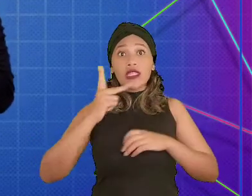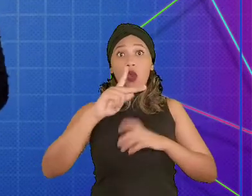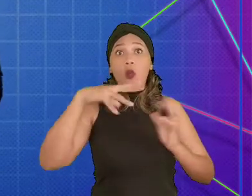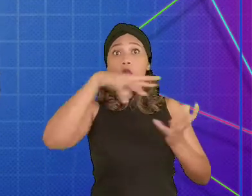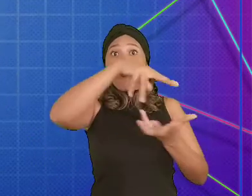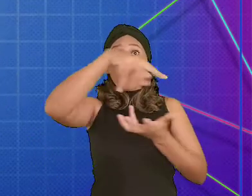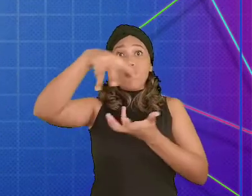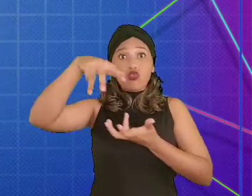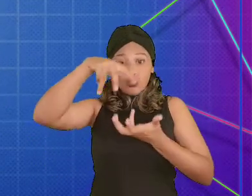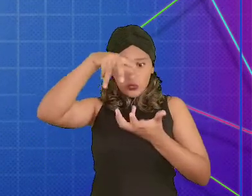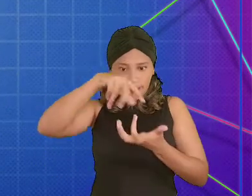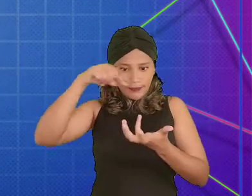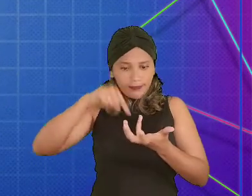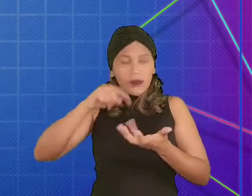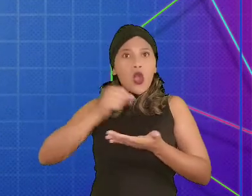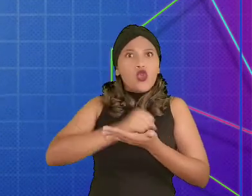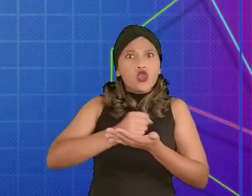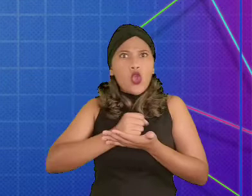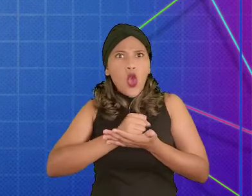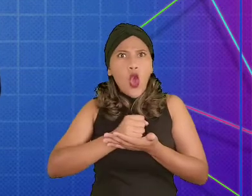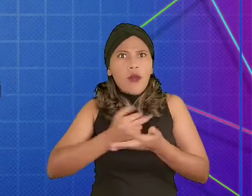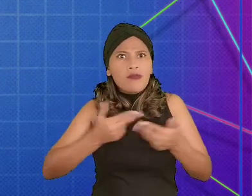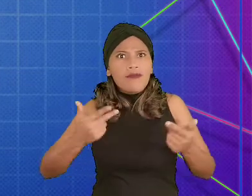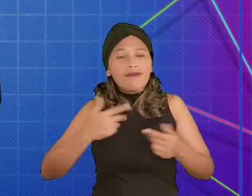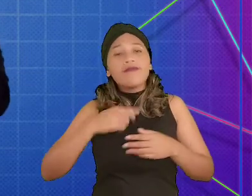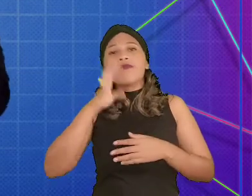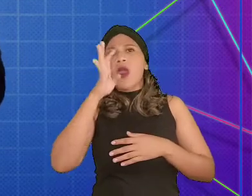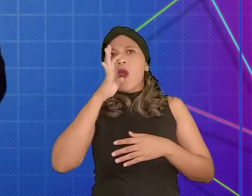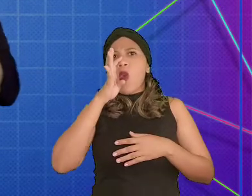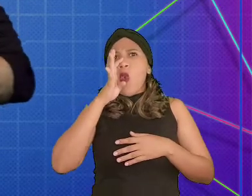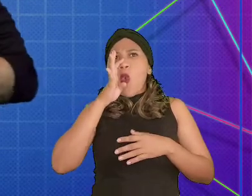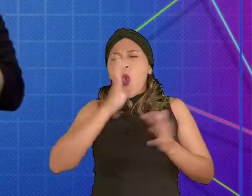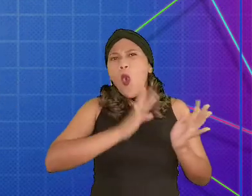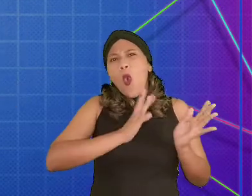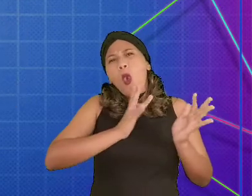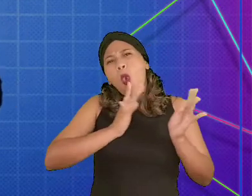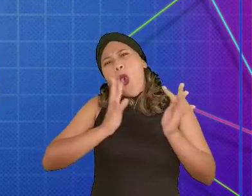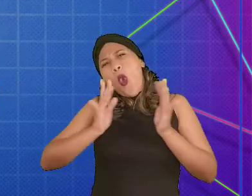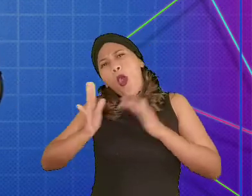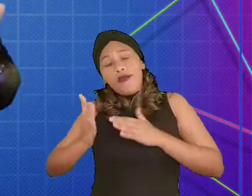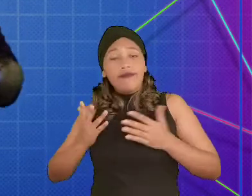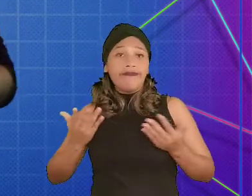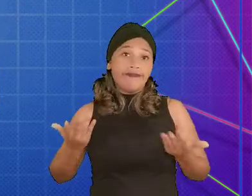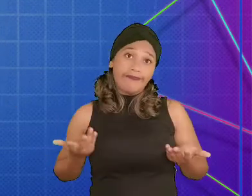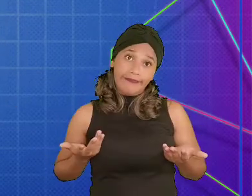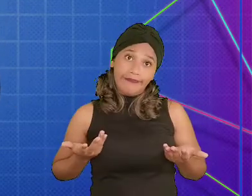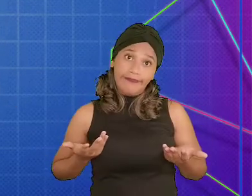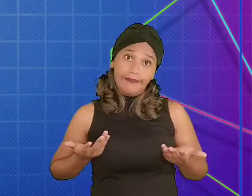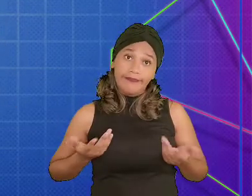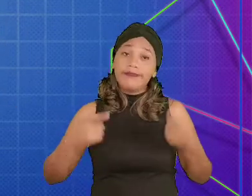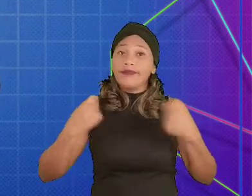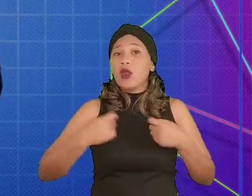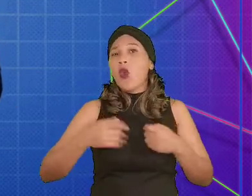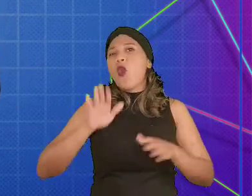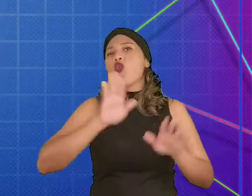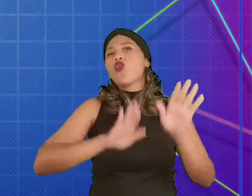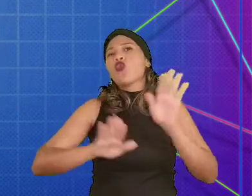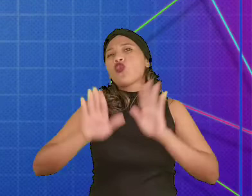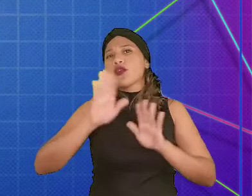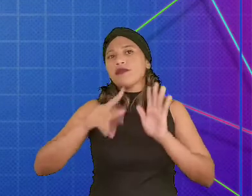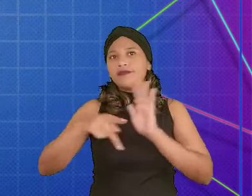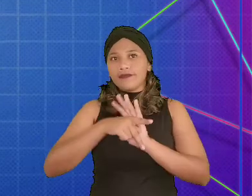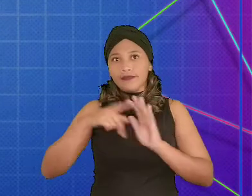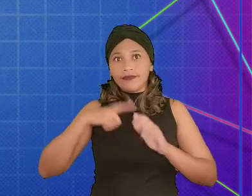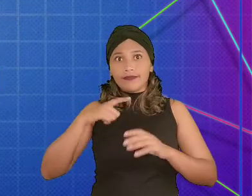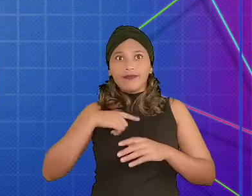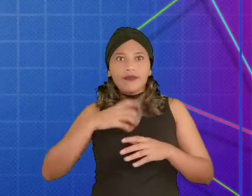virtual em si, já que é ali, no mundo do jogo, que seu jogador vai viver a maior parte da aventura. Então, é preciso ter alguns cuidados para